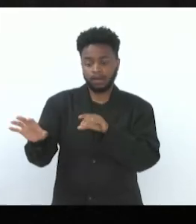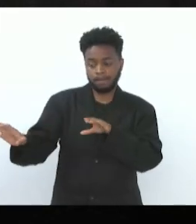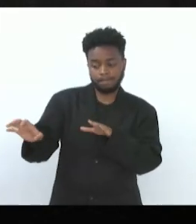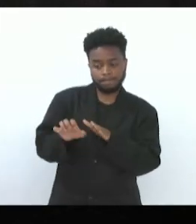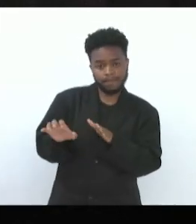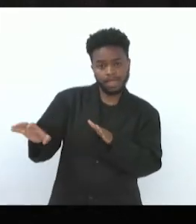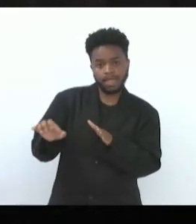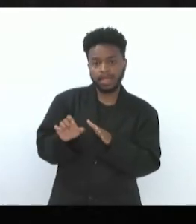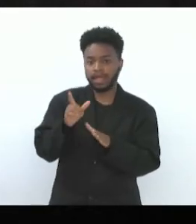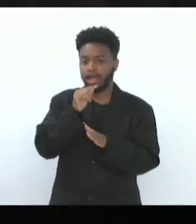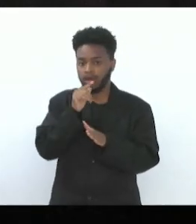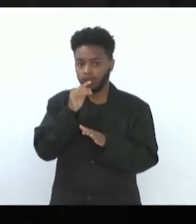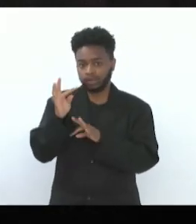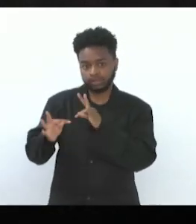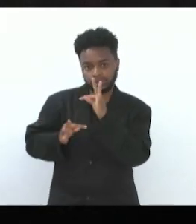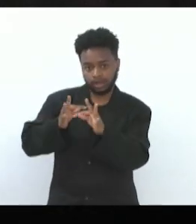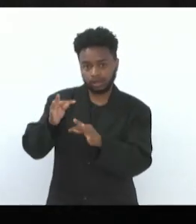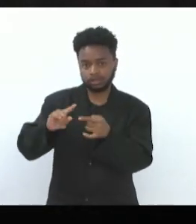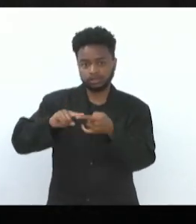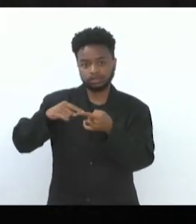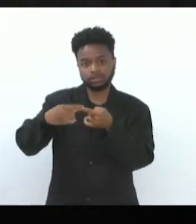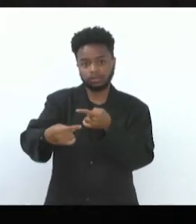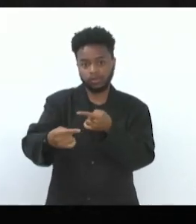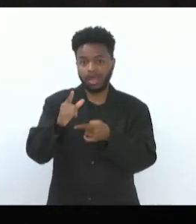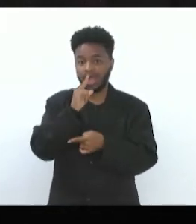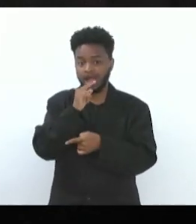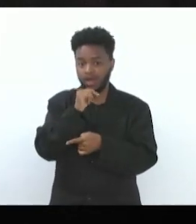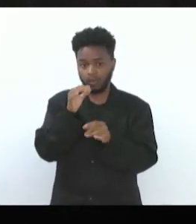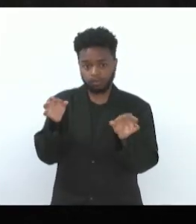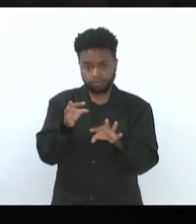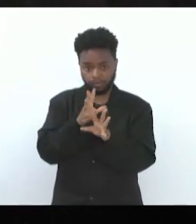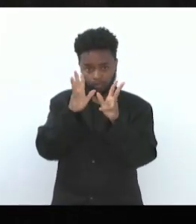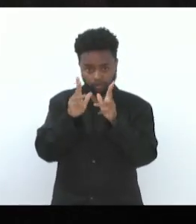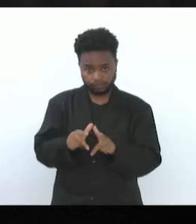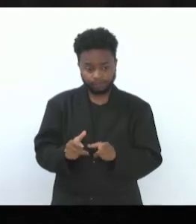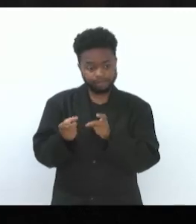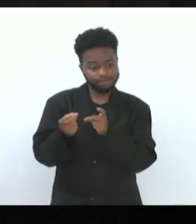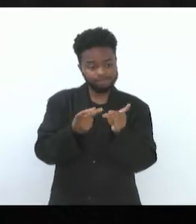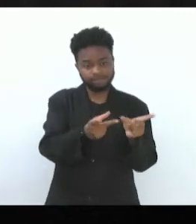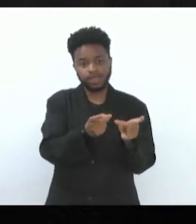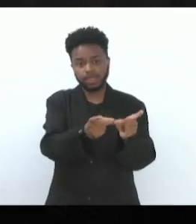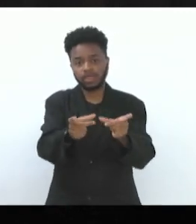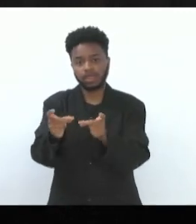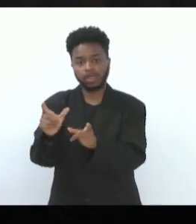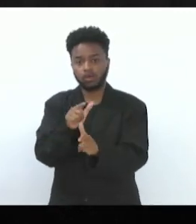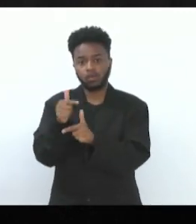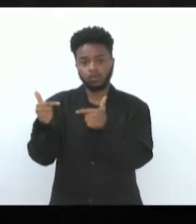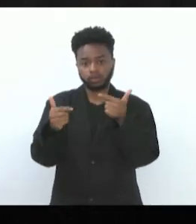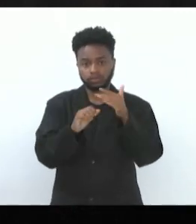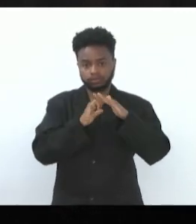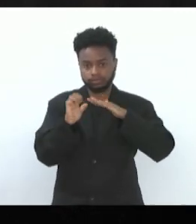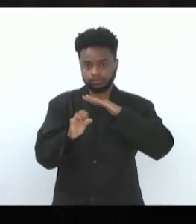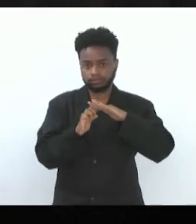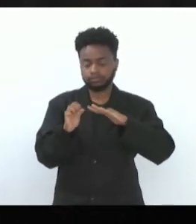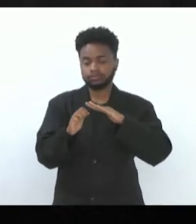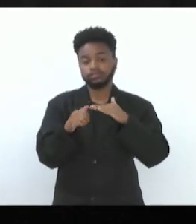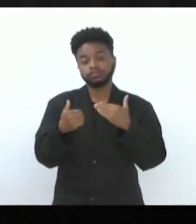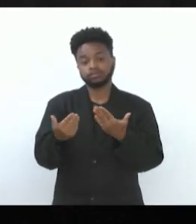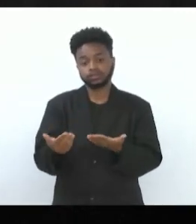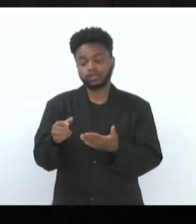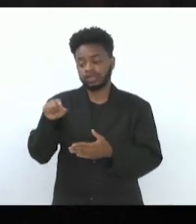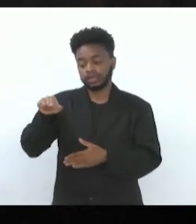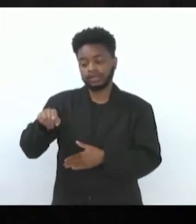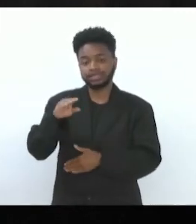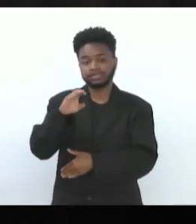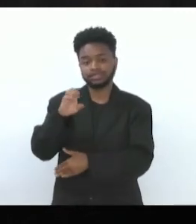água, tratar a água e depois essa água que é tratada é vendida para as concessionárias. E é vendida pela SEDAI